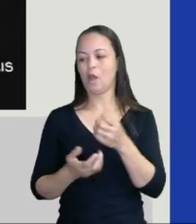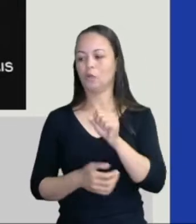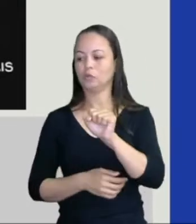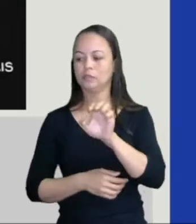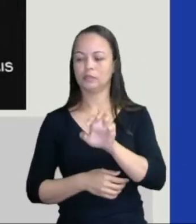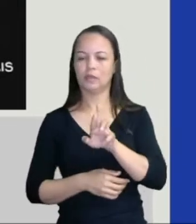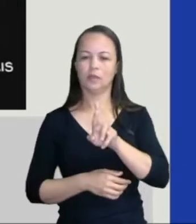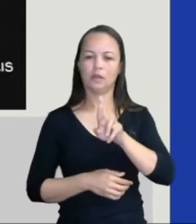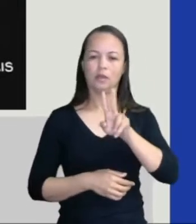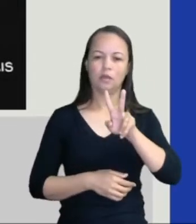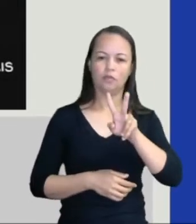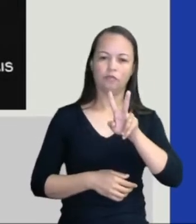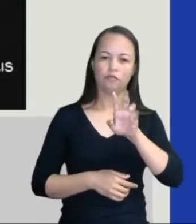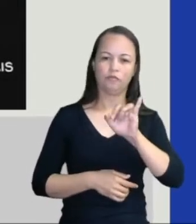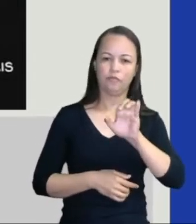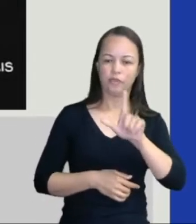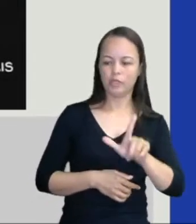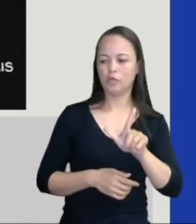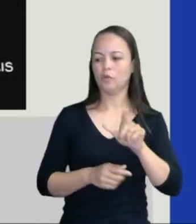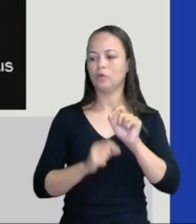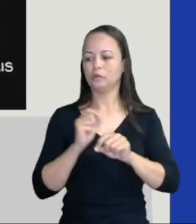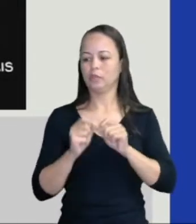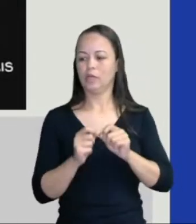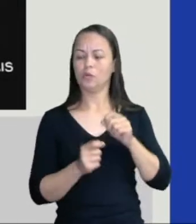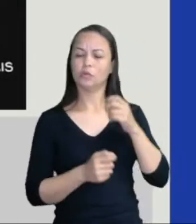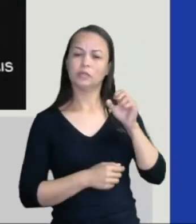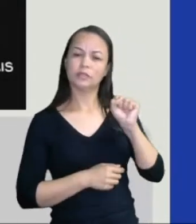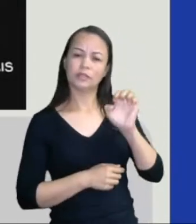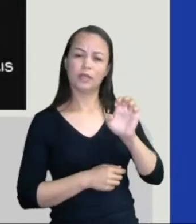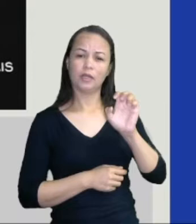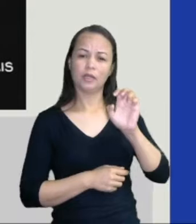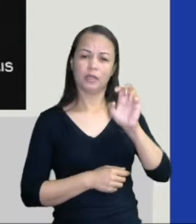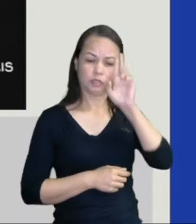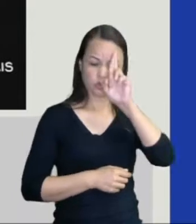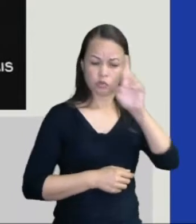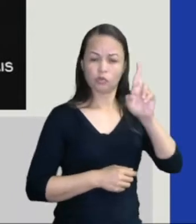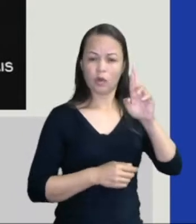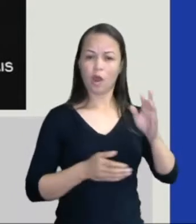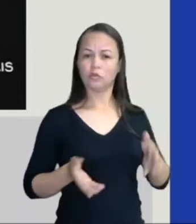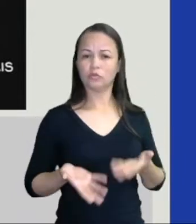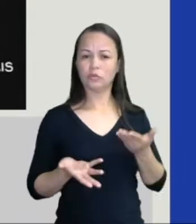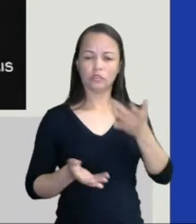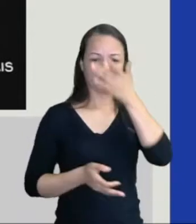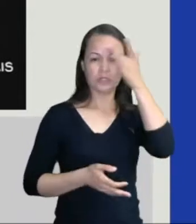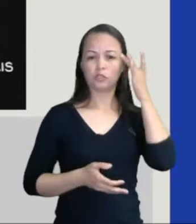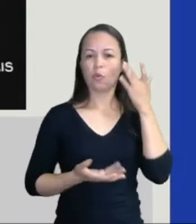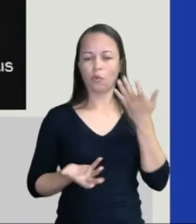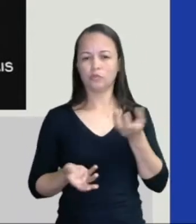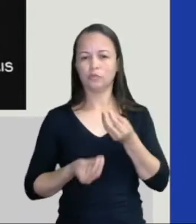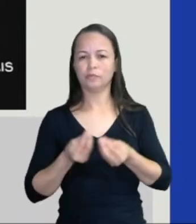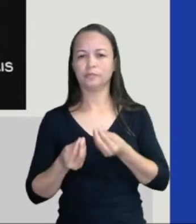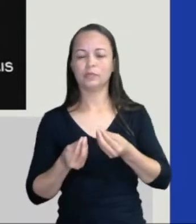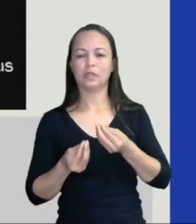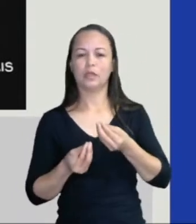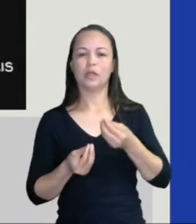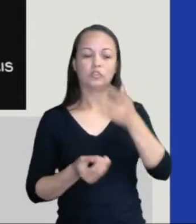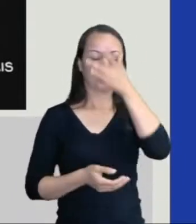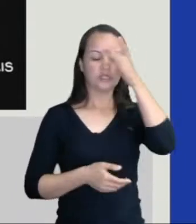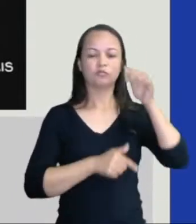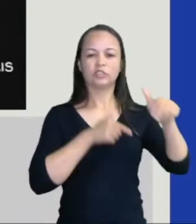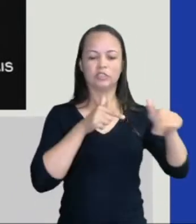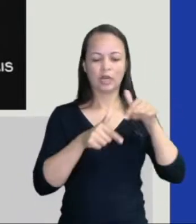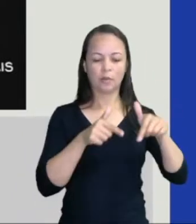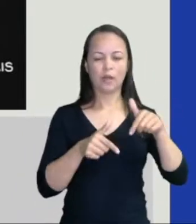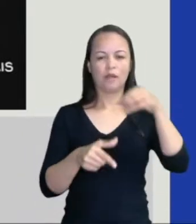O que é o manso senhorial? O manso senhorial é a terra dos nobres. Servos e vilões trabalhavam nessa propriedade,